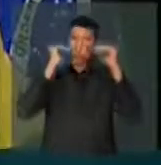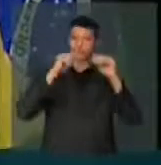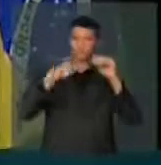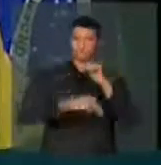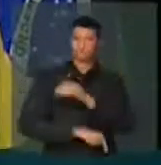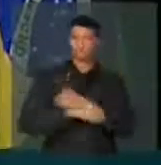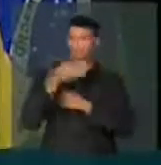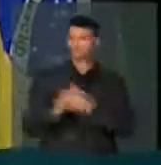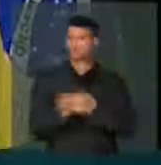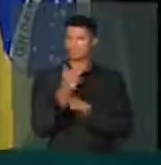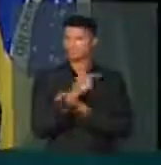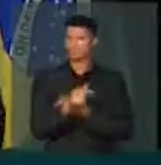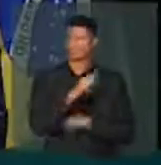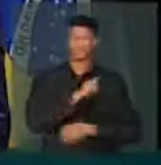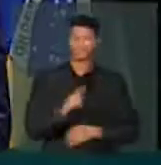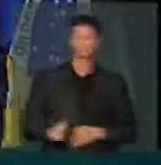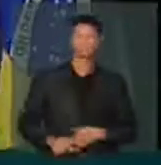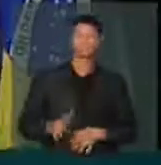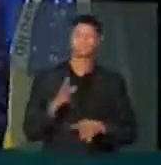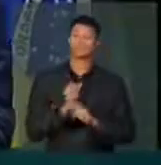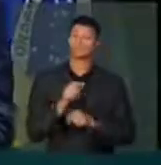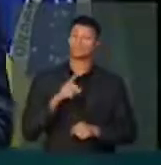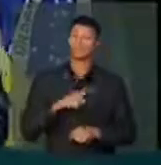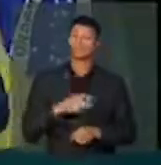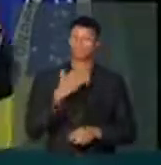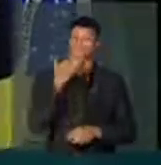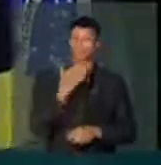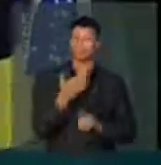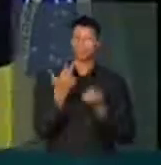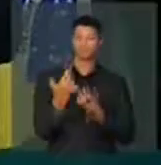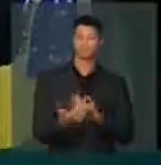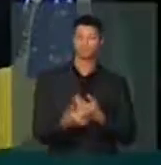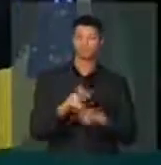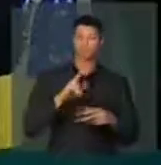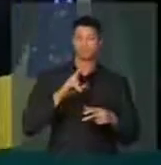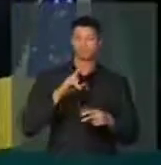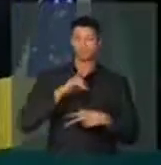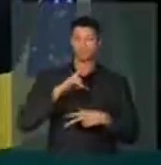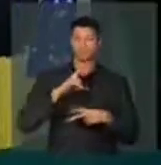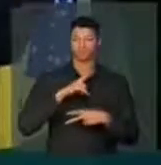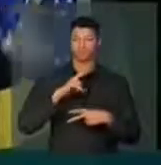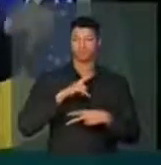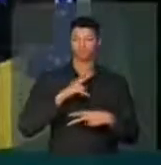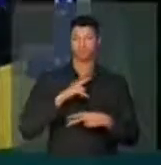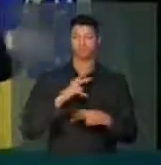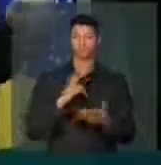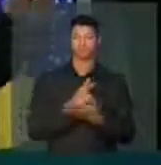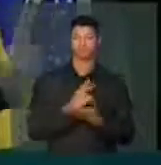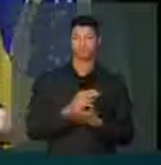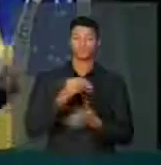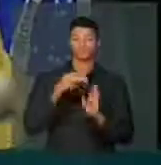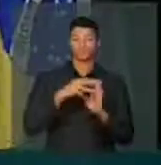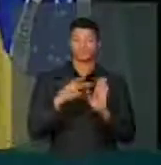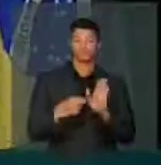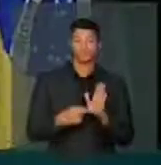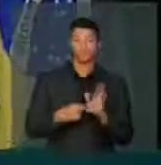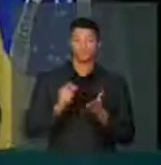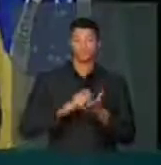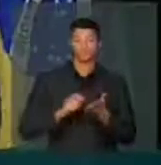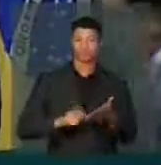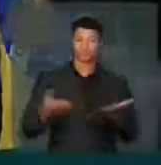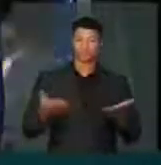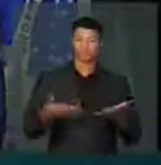de incerteza com que o governo conta de fontes como de privatização. Aliás, medida provisória assinada